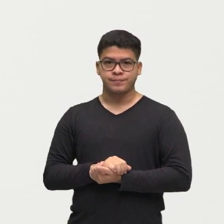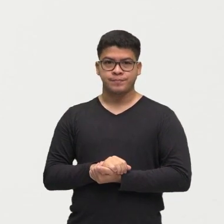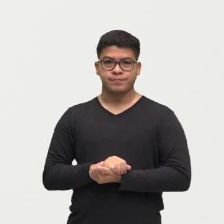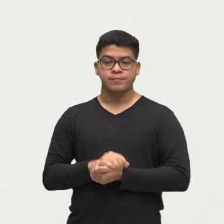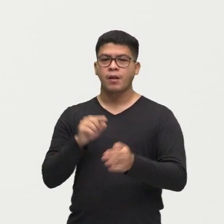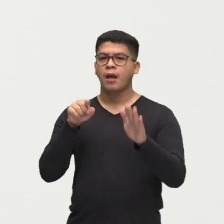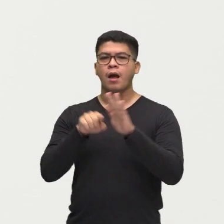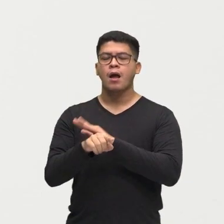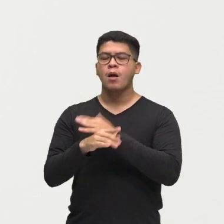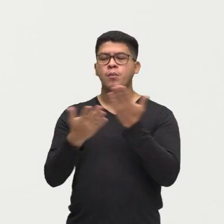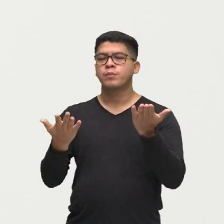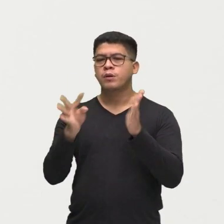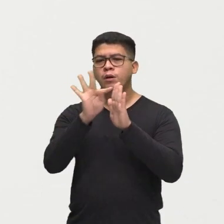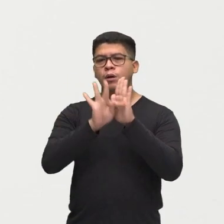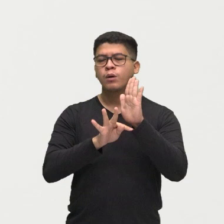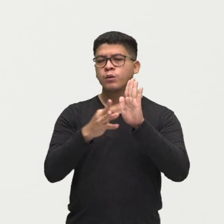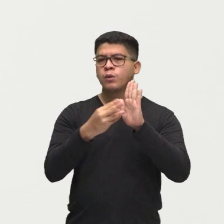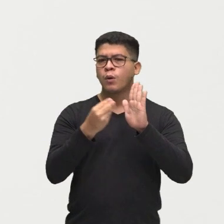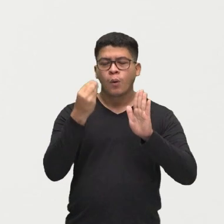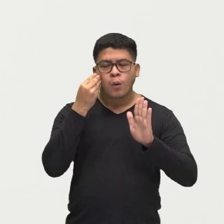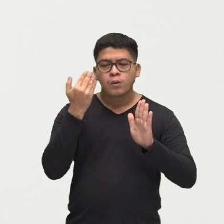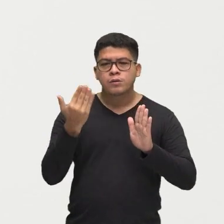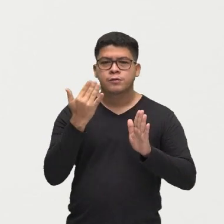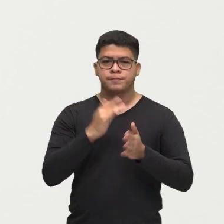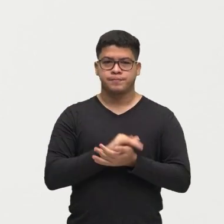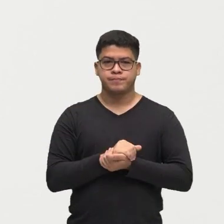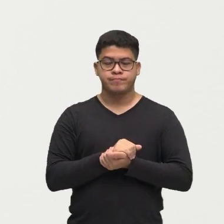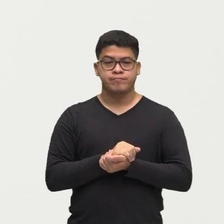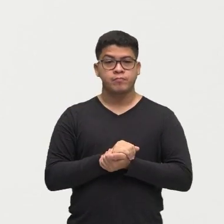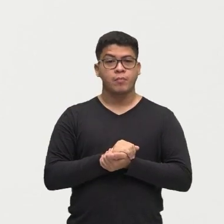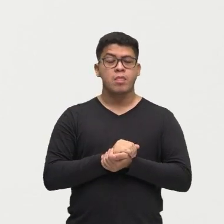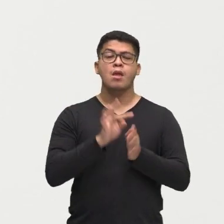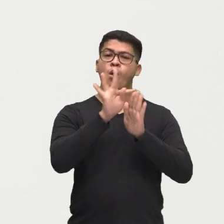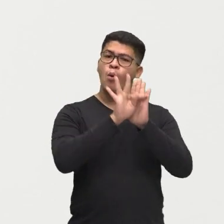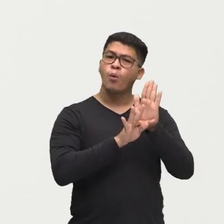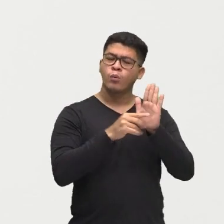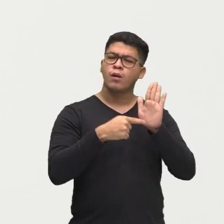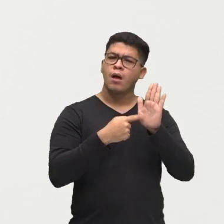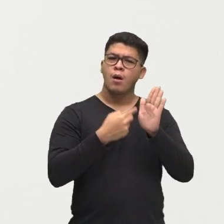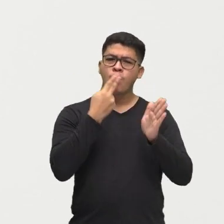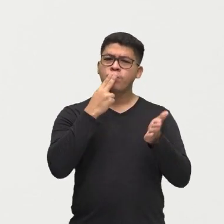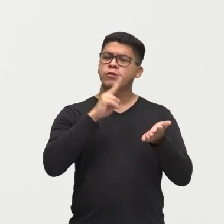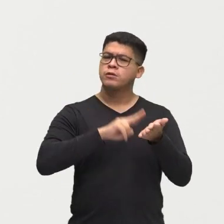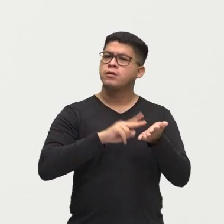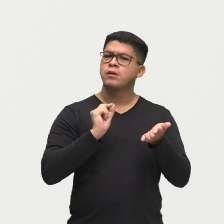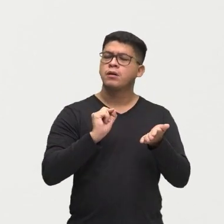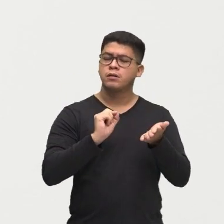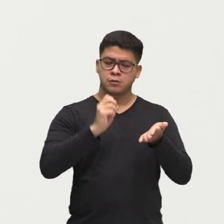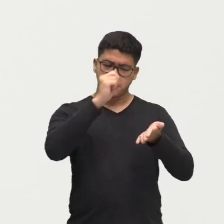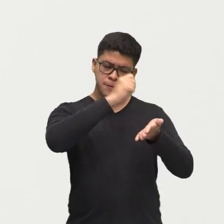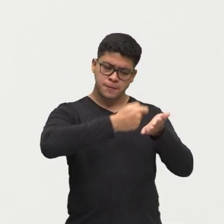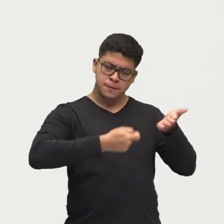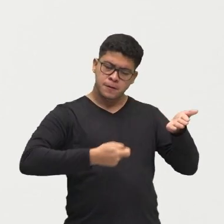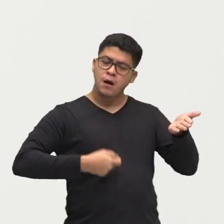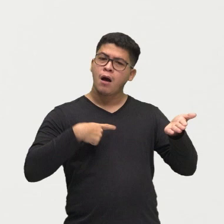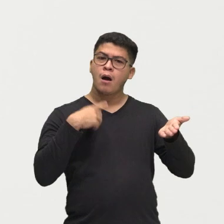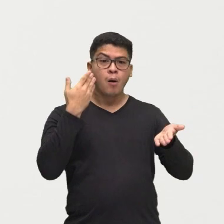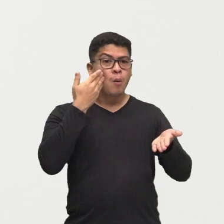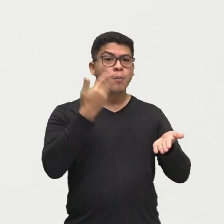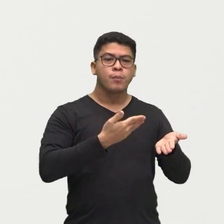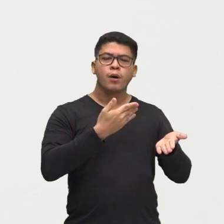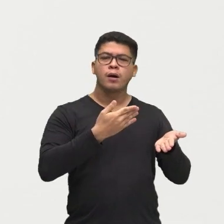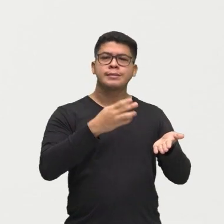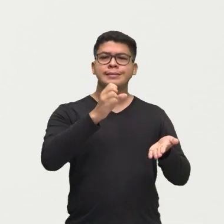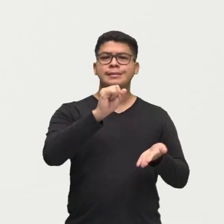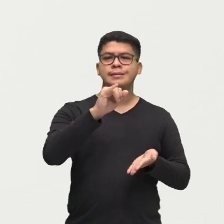base esse texto, olha só. O texto pertence a uma carta de Teresa de Albuquerque, que escreve a Simão